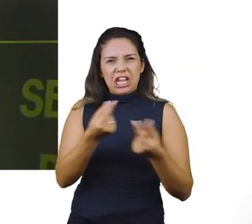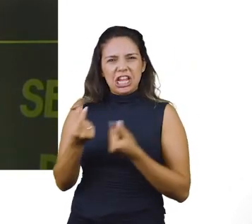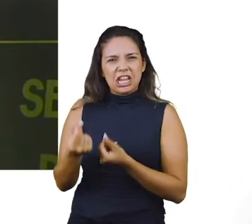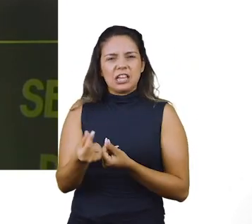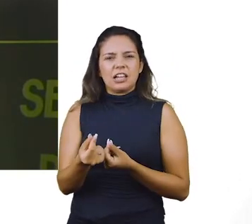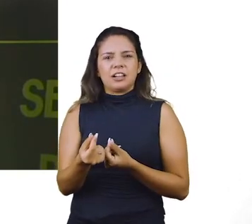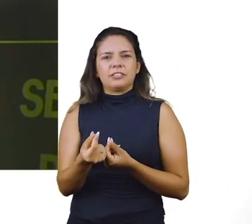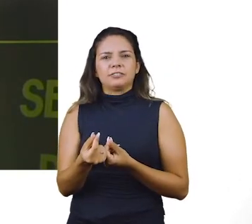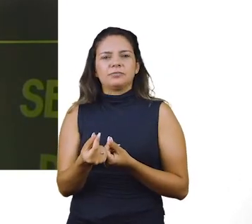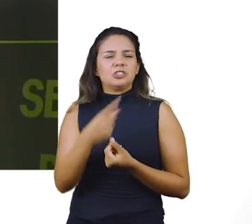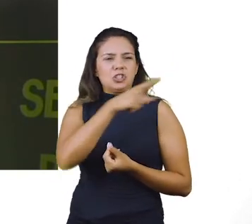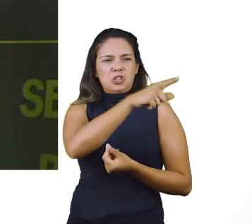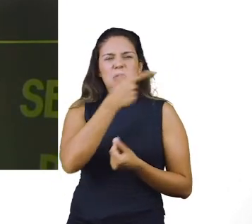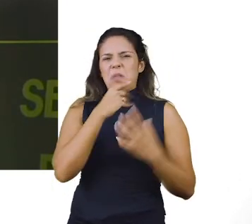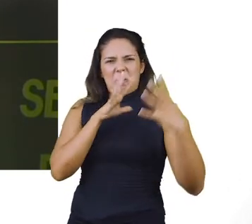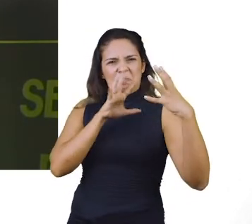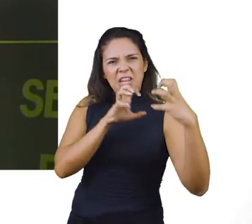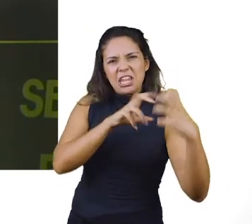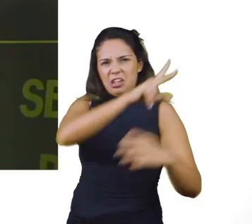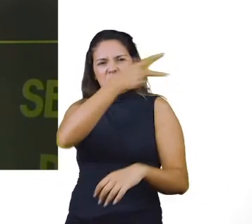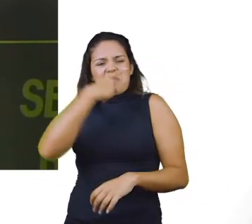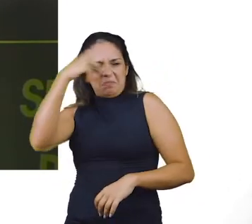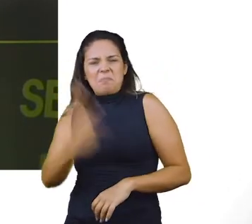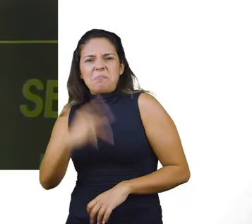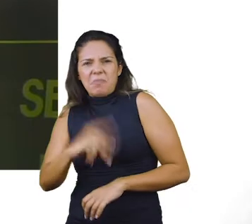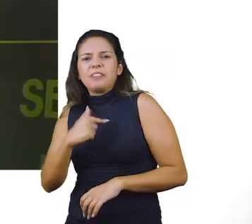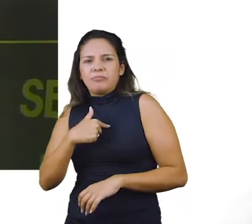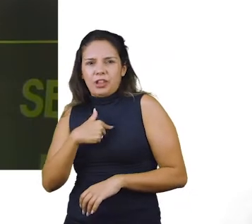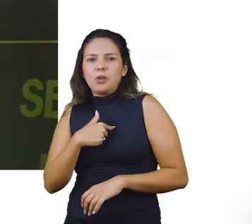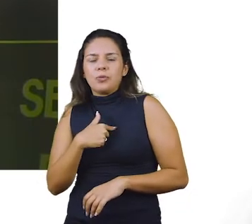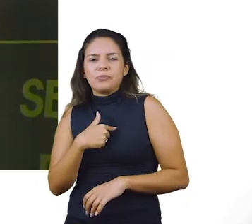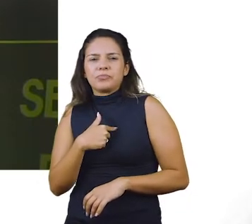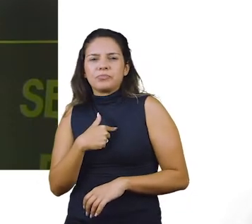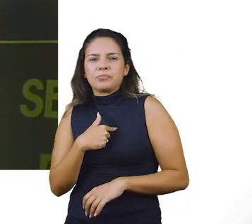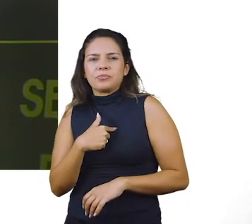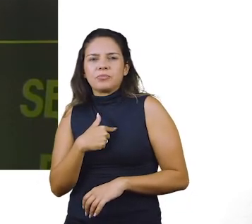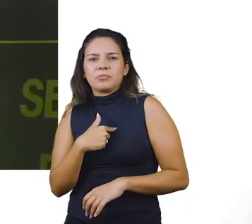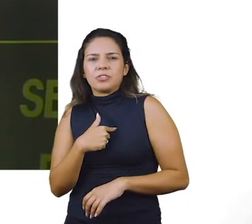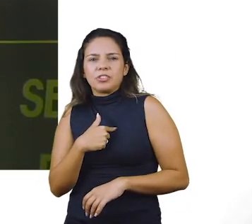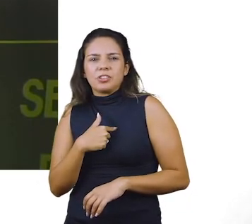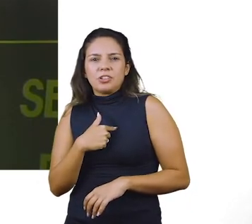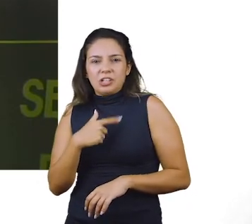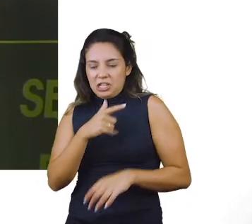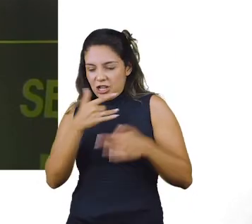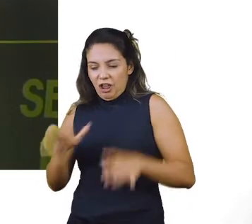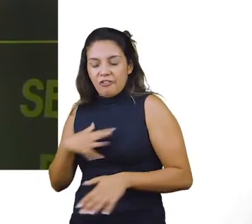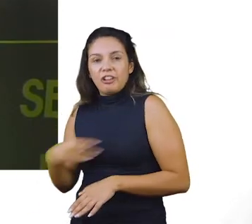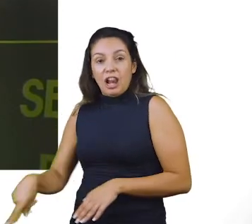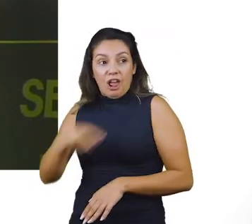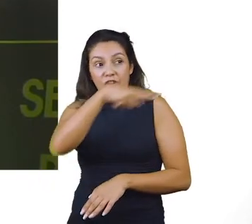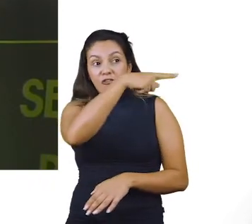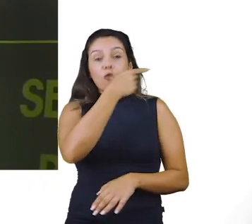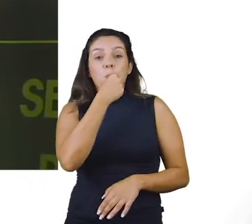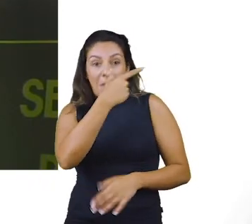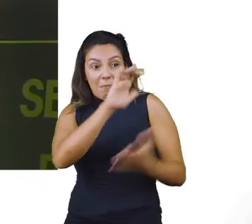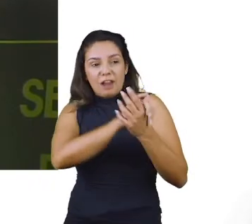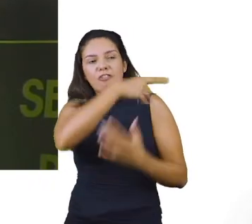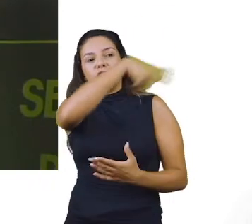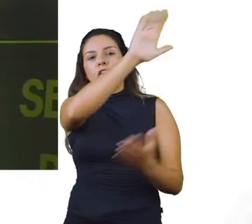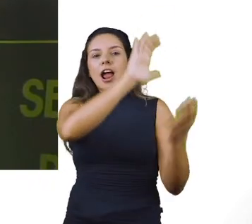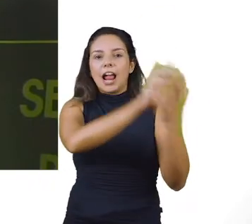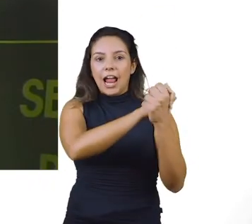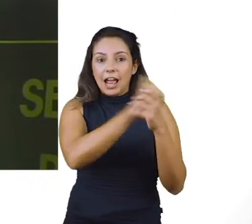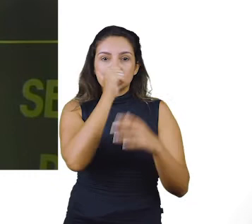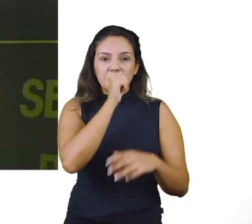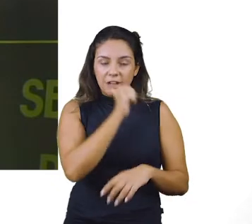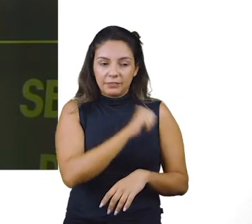de carne, bebeu, brigou, me bateu. Me deixou com vosso berço, foi para a dona de longe. Mas a